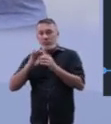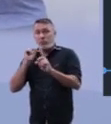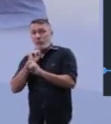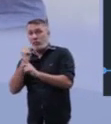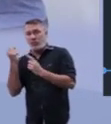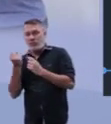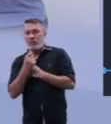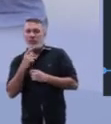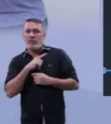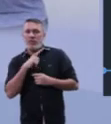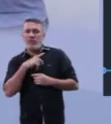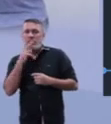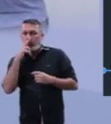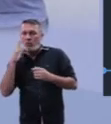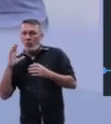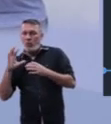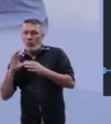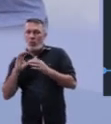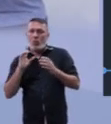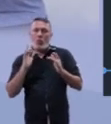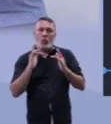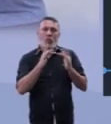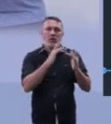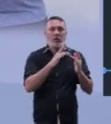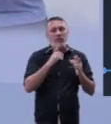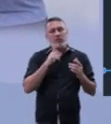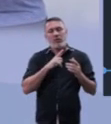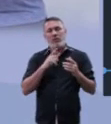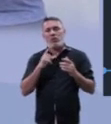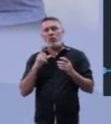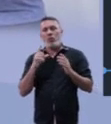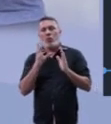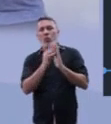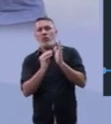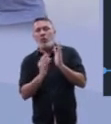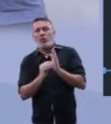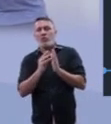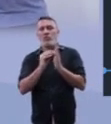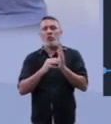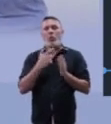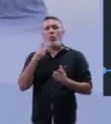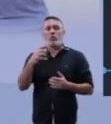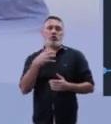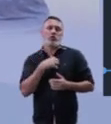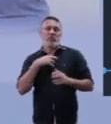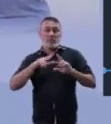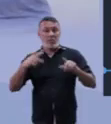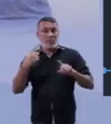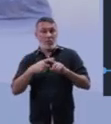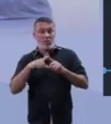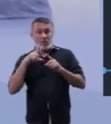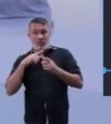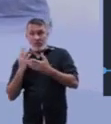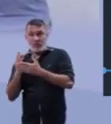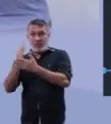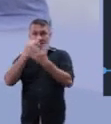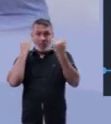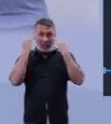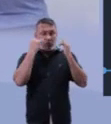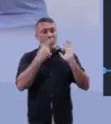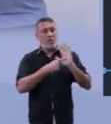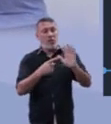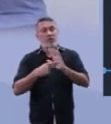redes sociais inibe o contato dos usuários com conteúdos que dividem seus pontos de vista, outros pontos de vista, né? Uma vez que os